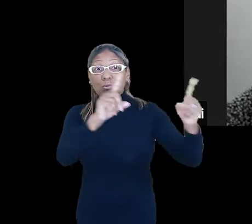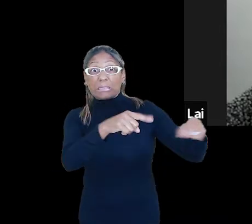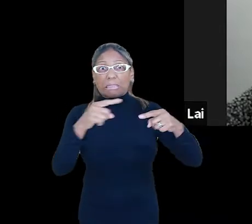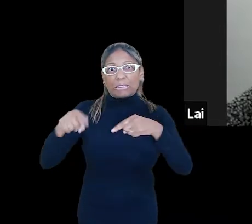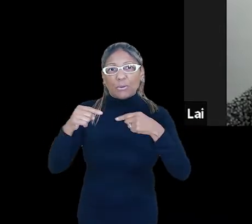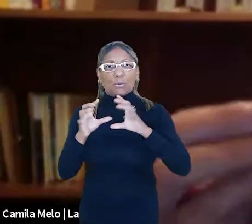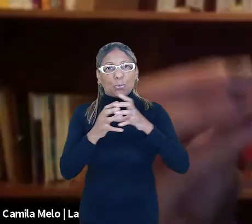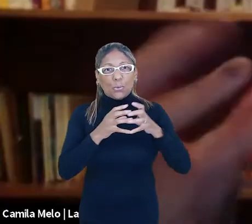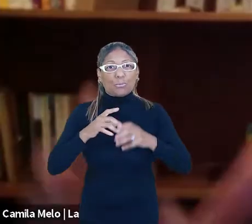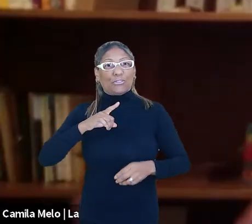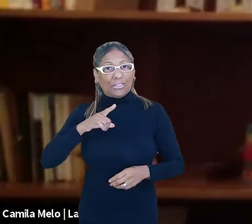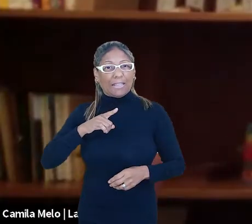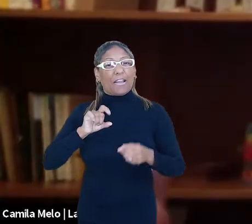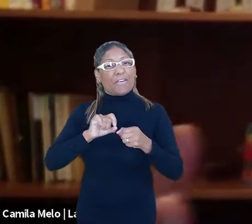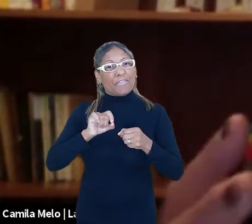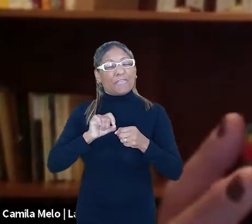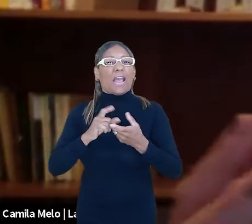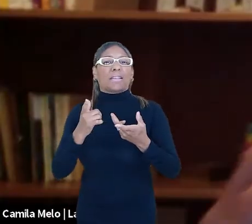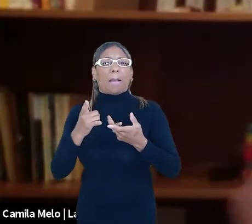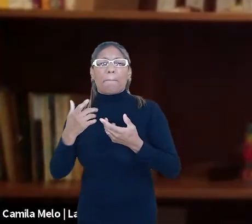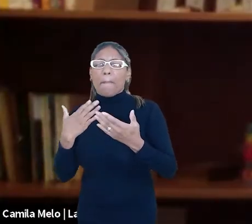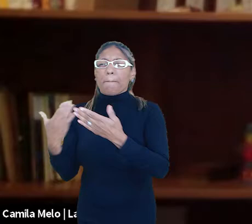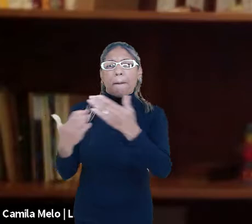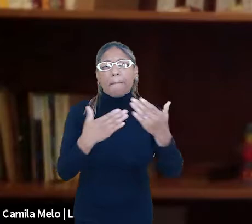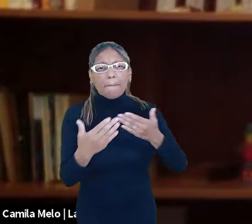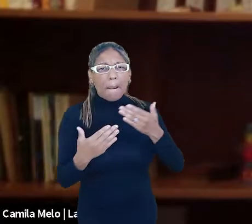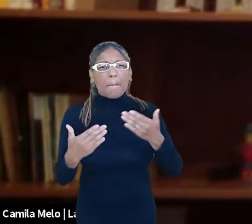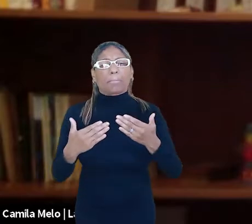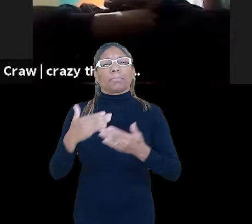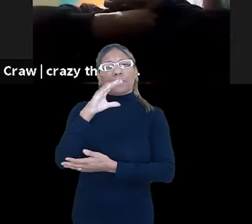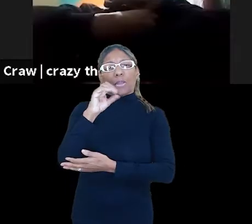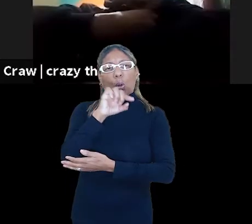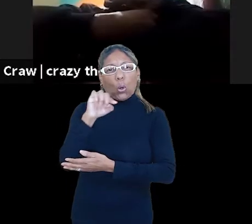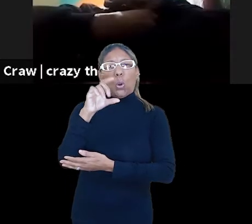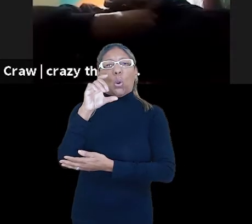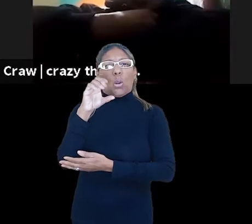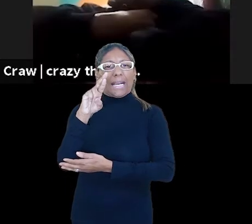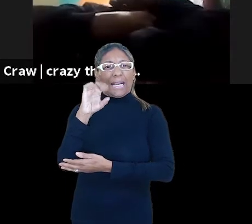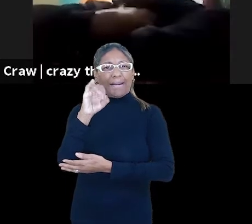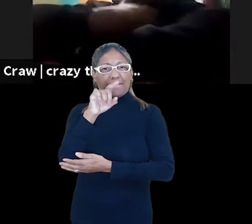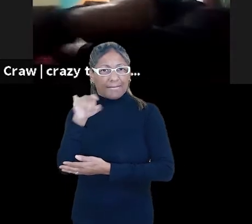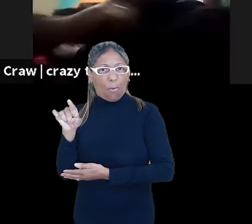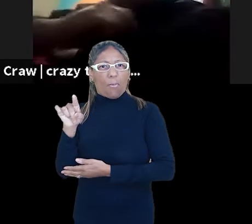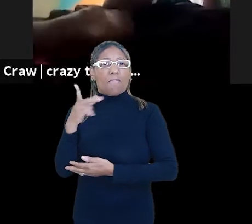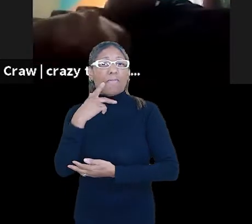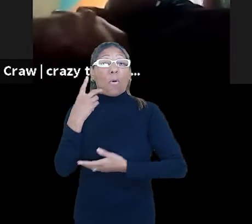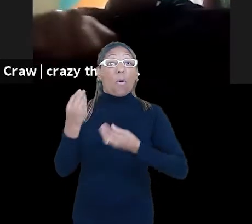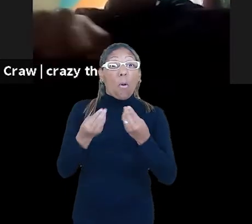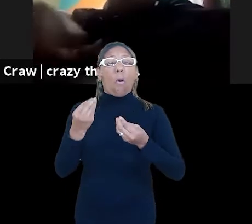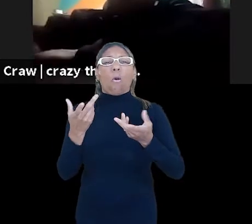eles os desafios que esses grupos tinham, né? Então a gente fez uma rodada de cocriação, que a gente chamou, que foi um momento de todo mundo trazer